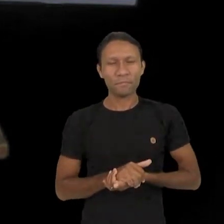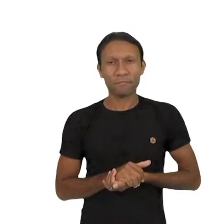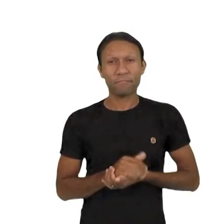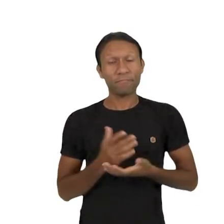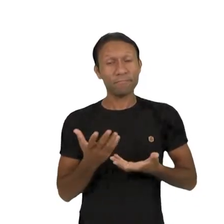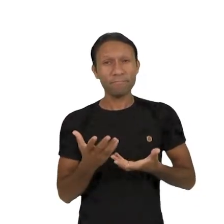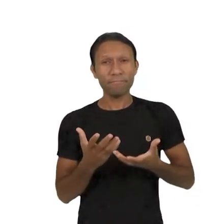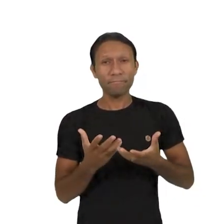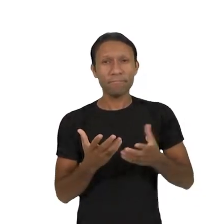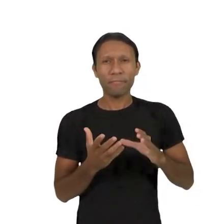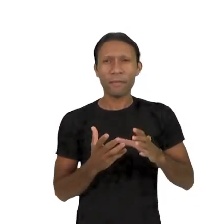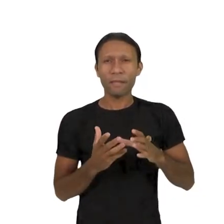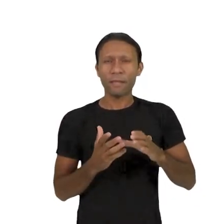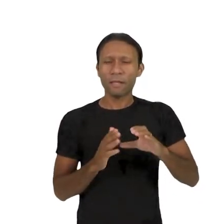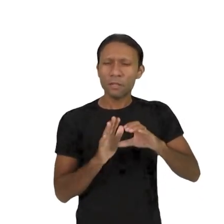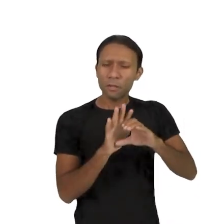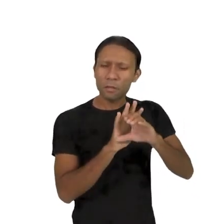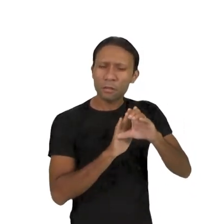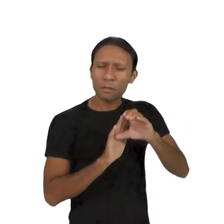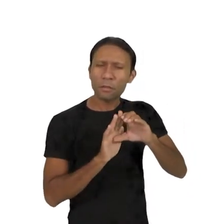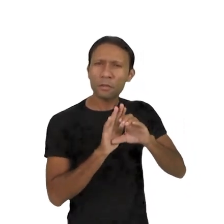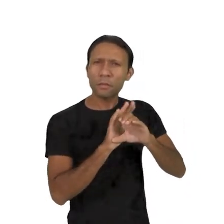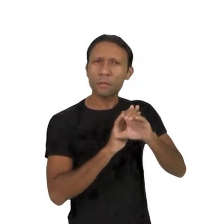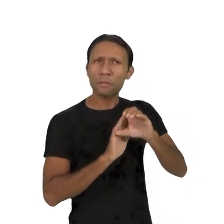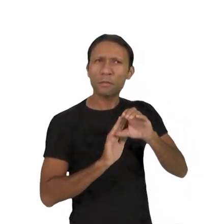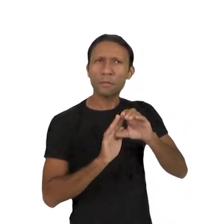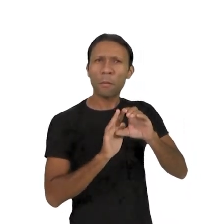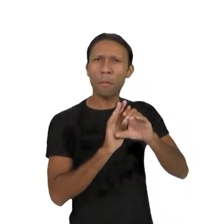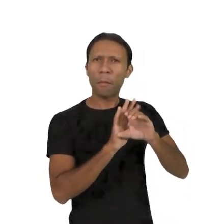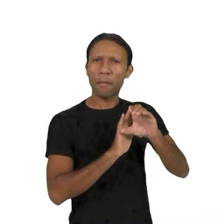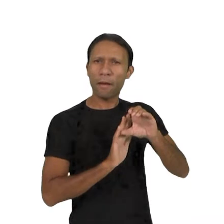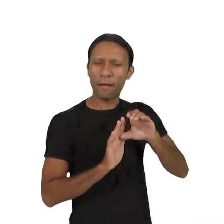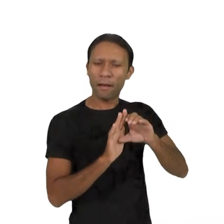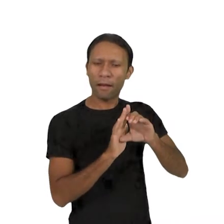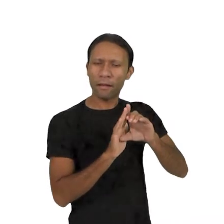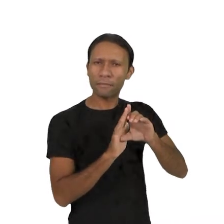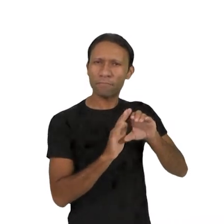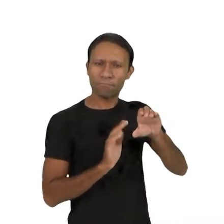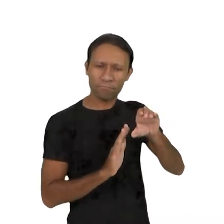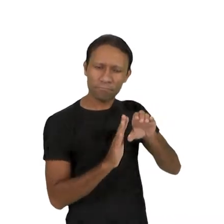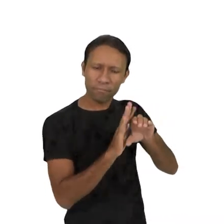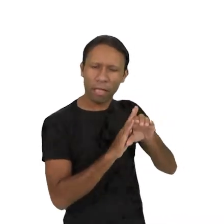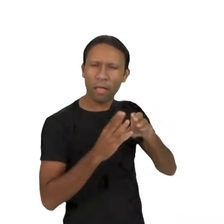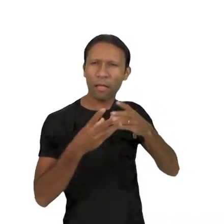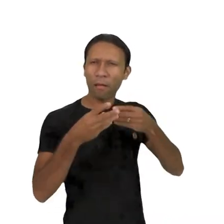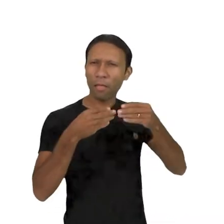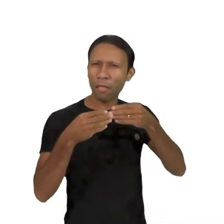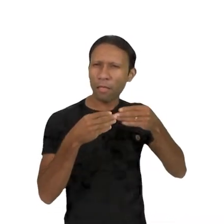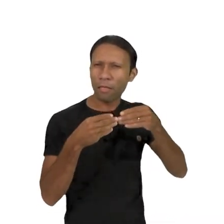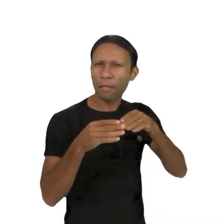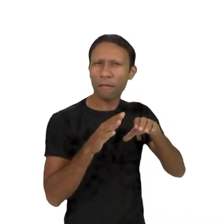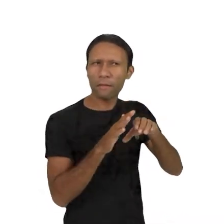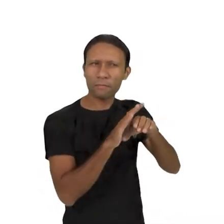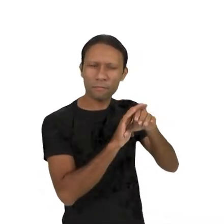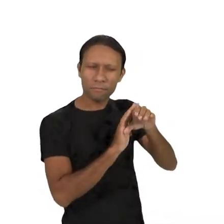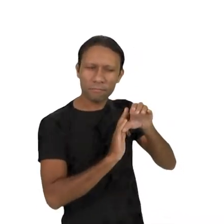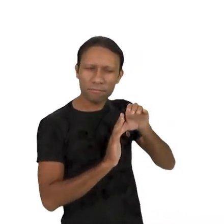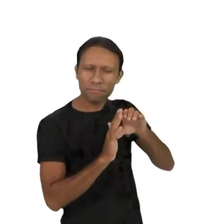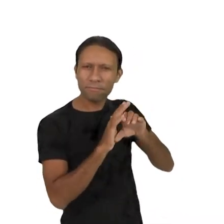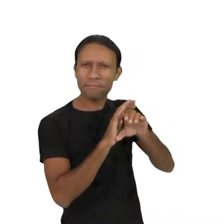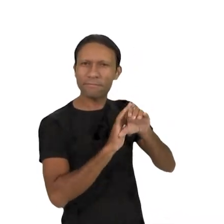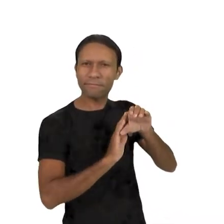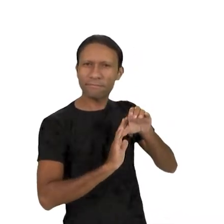Então, basicamente, seu citoplasma é citosol, tá? Esse material gelatinoso, né, que fica onde